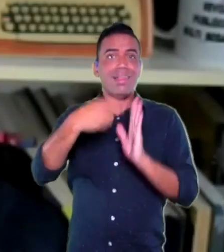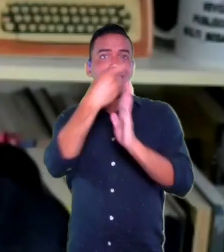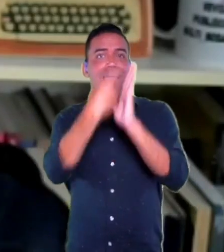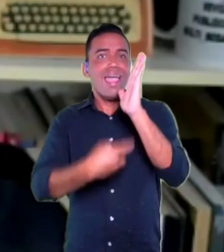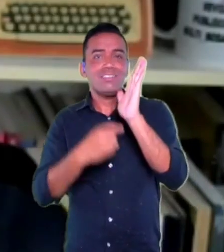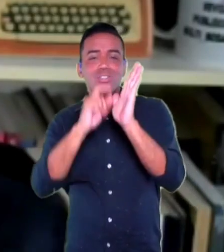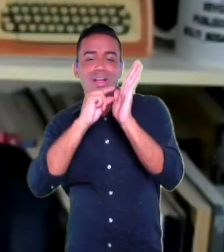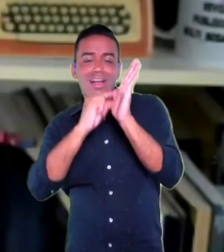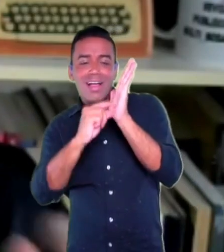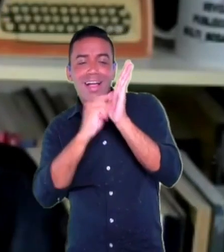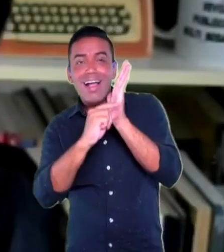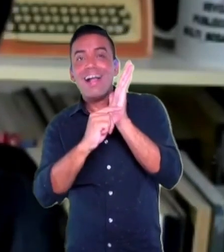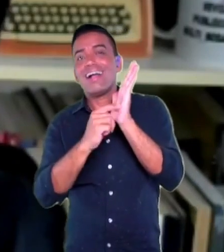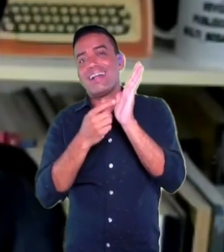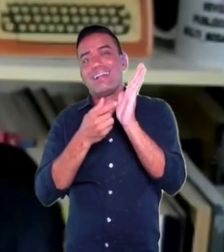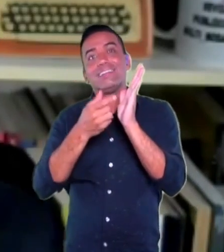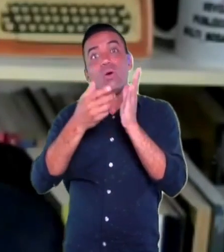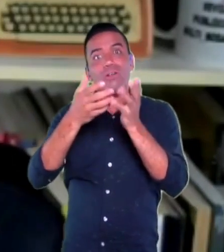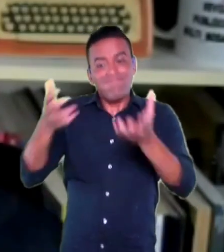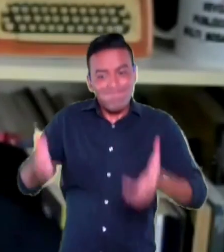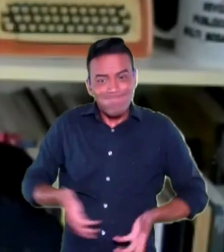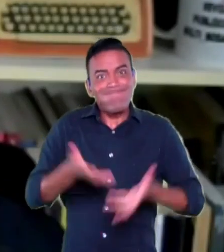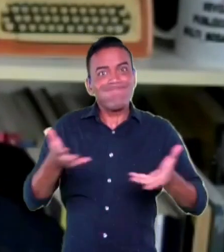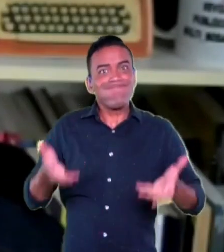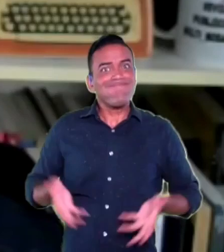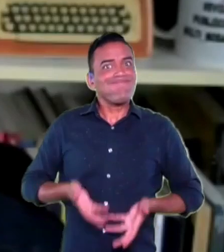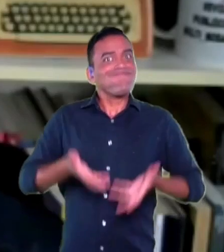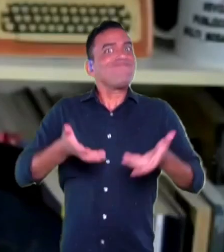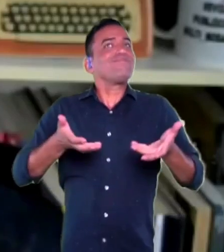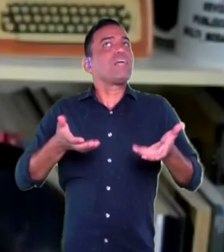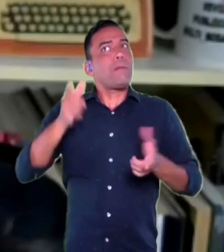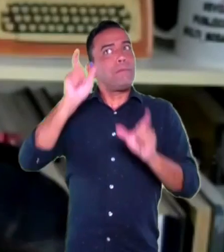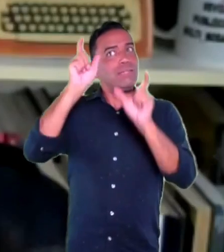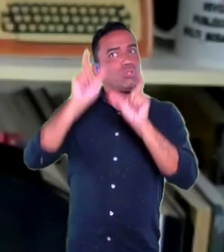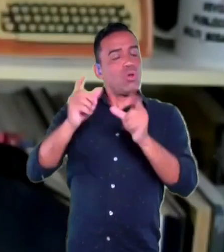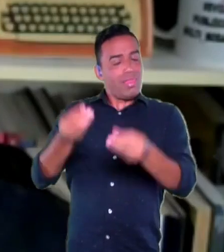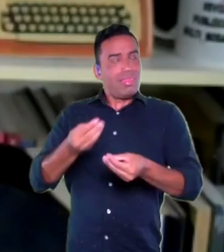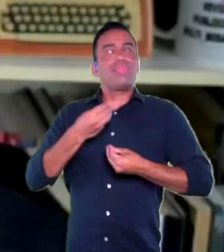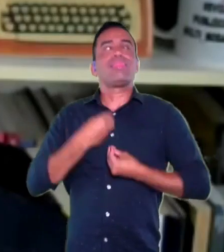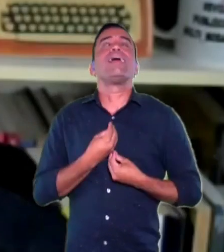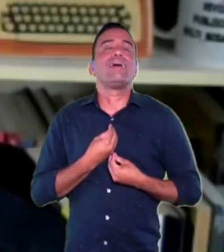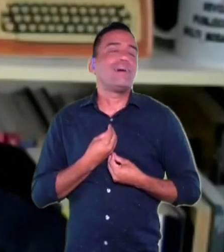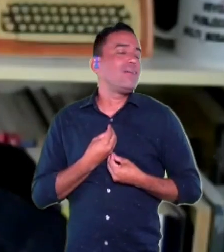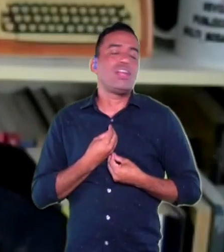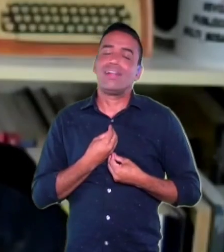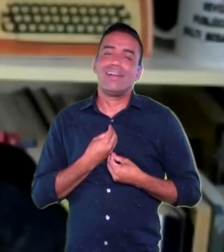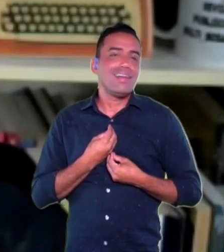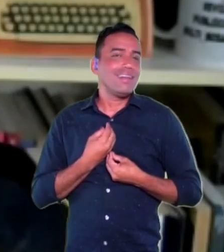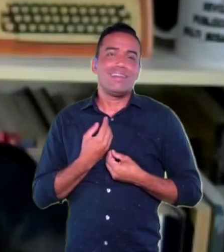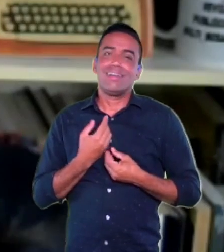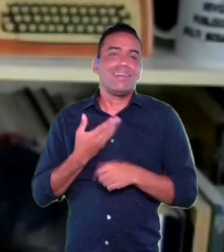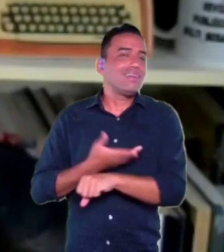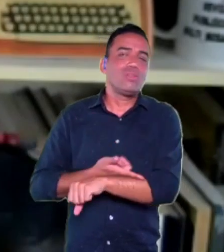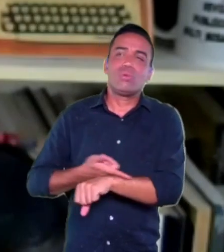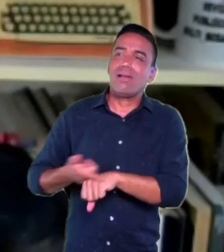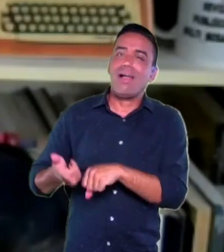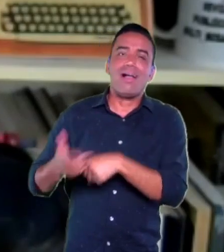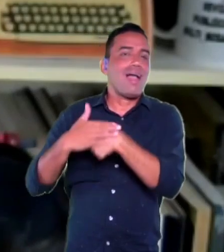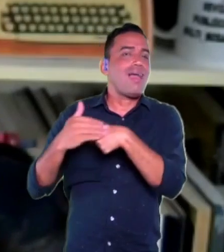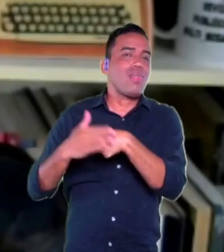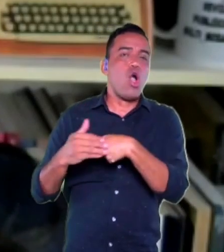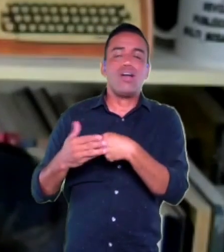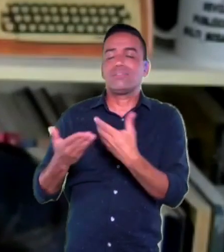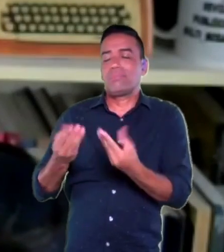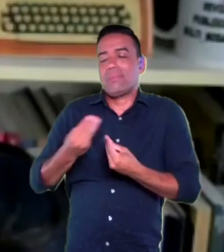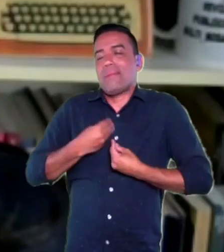é importante, um aval, assim, né, que aquela pessoa dá, muito generosamente às duas. E aí saiu esse